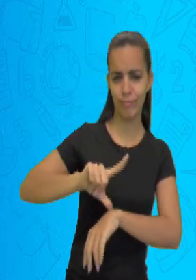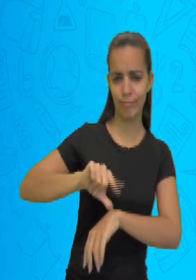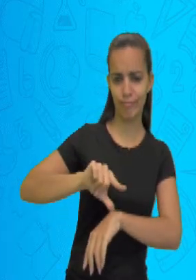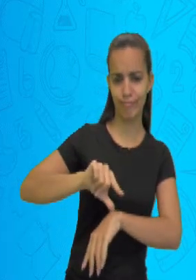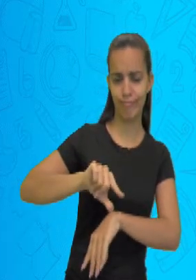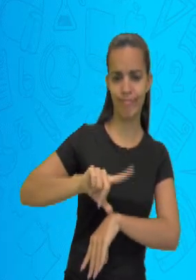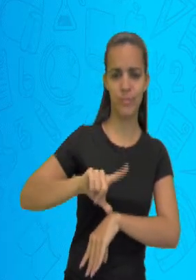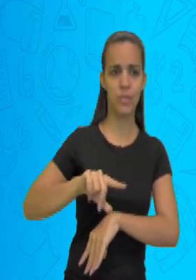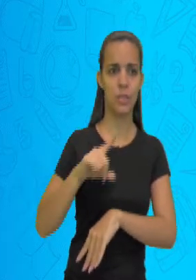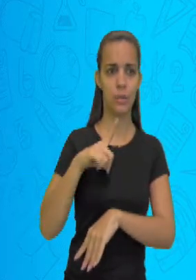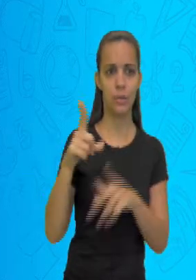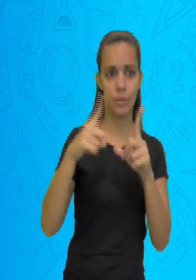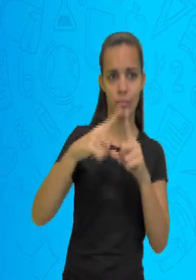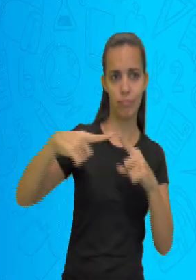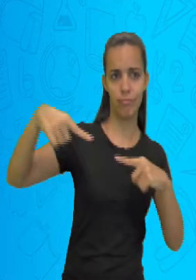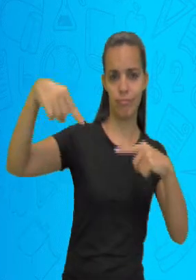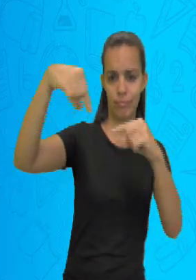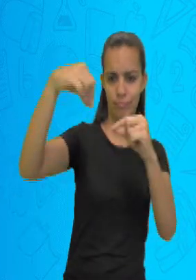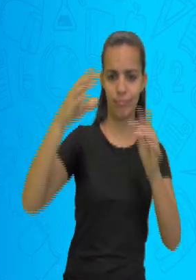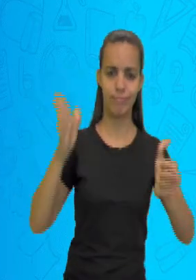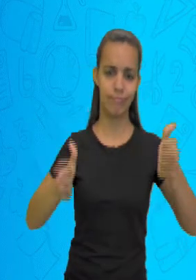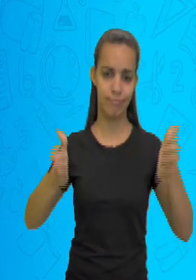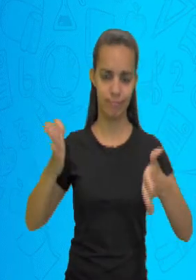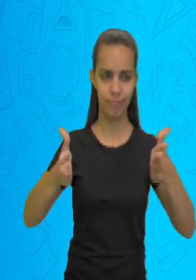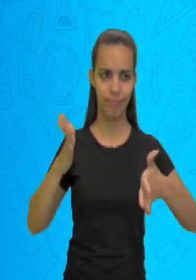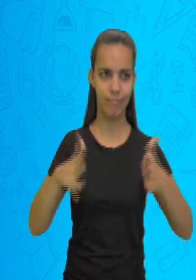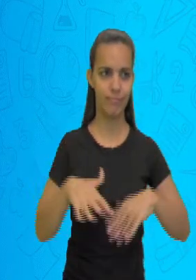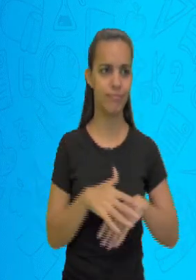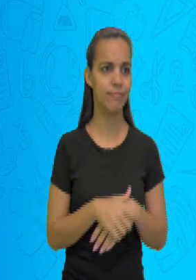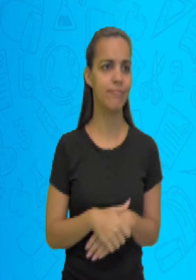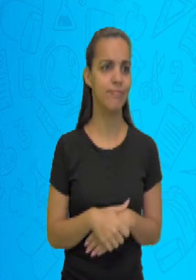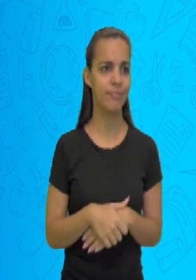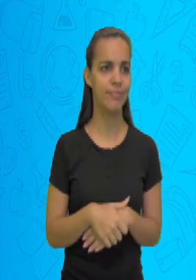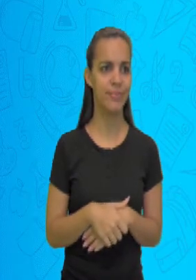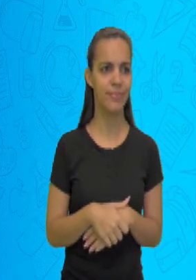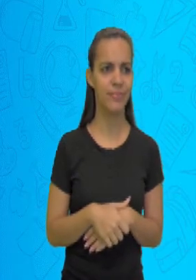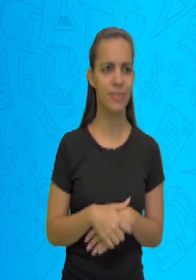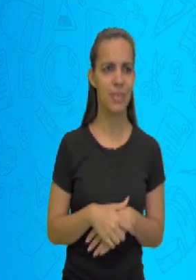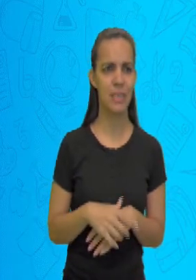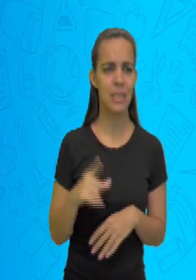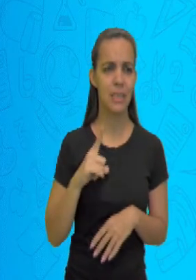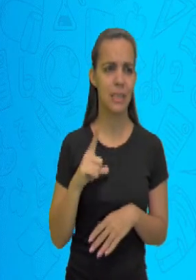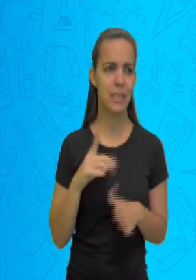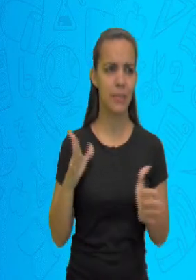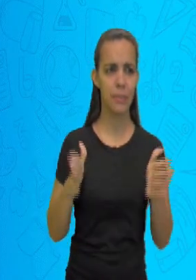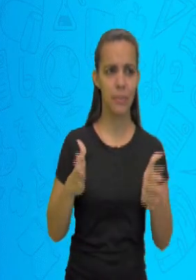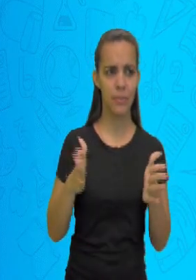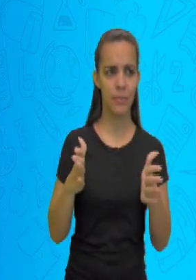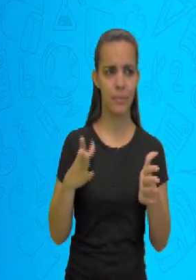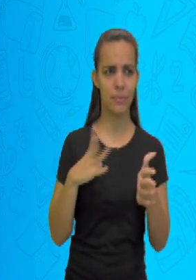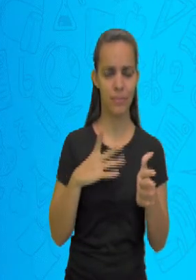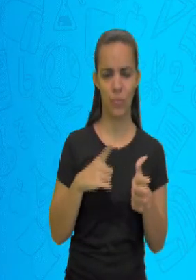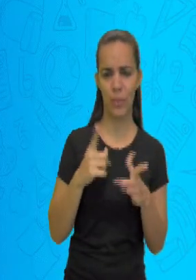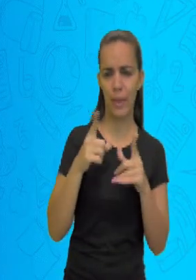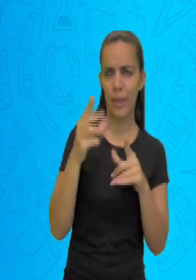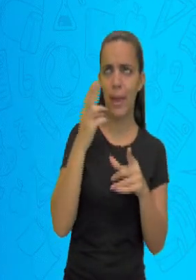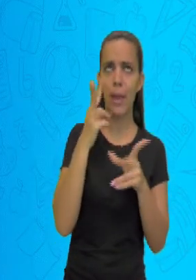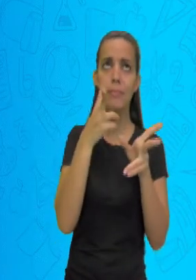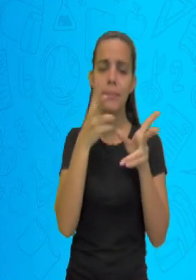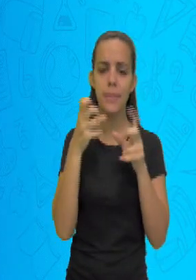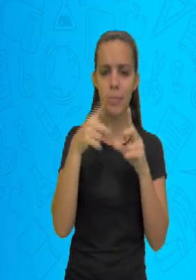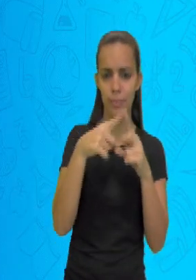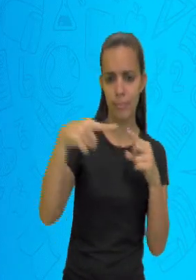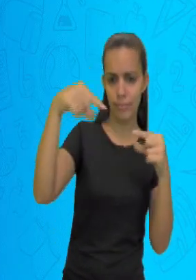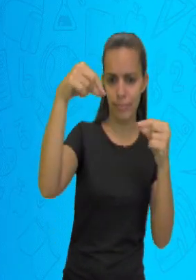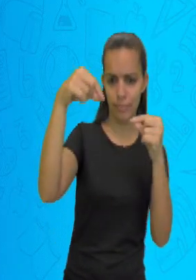uma fase da Lua. Lembra que o nosso calendário ele tem uma parte que é caracterizada pelas fases da Lua?